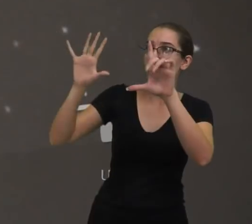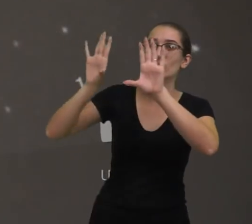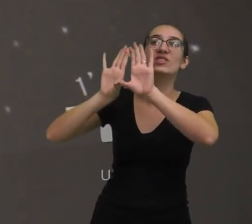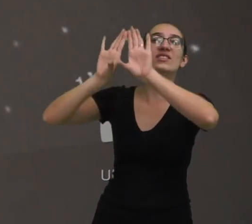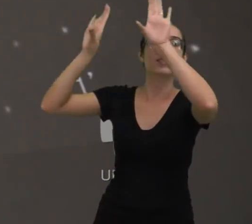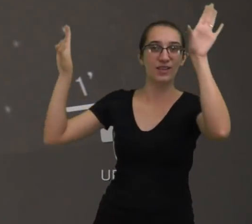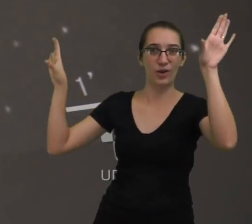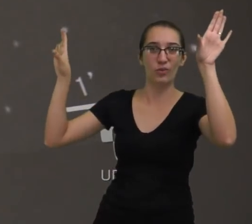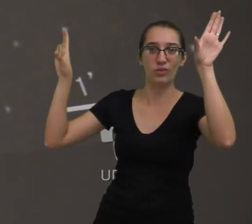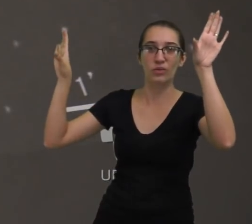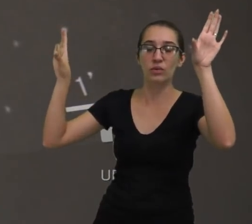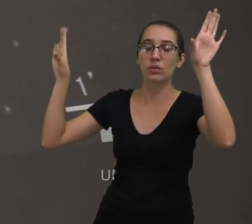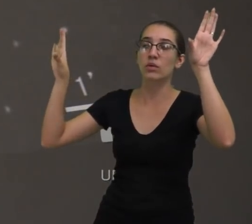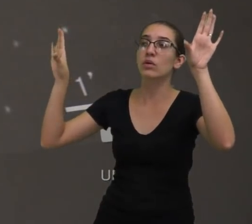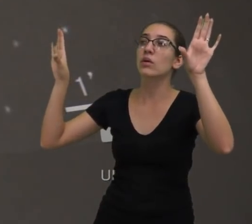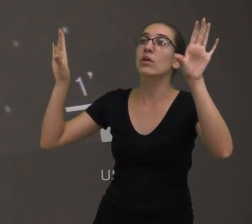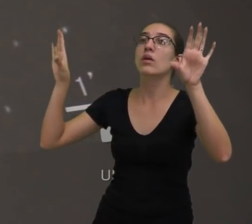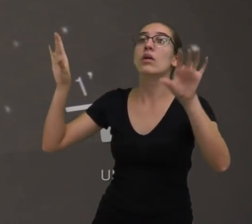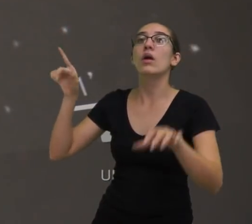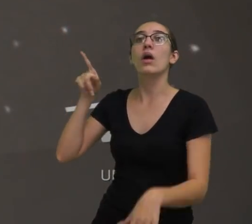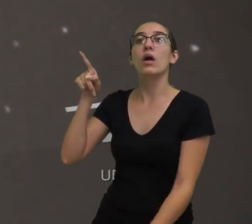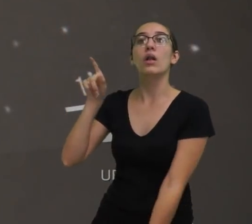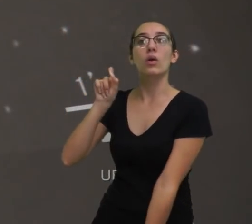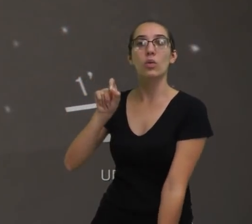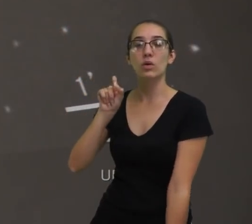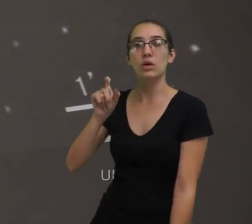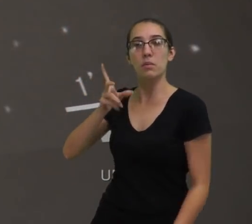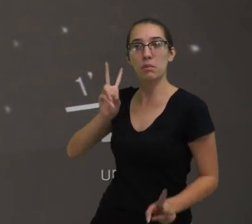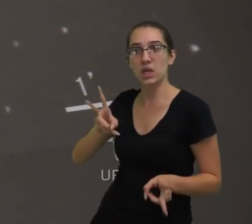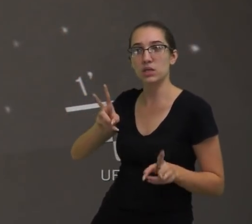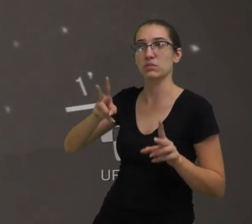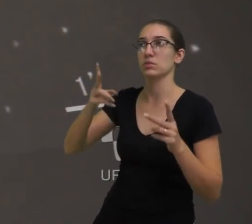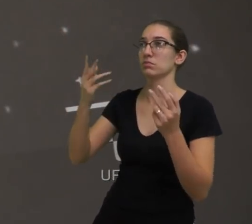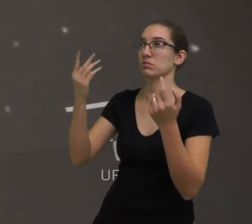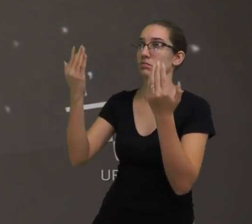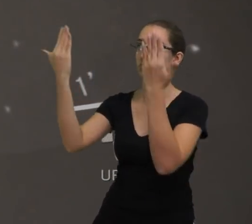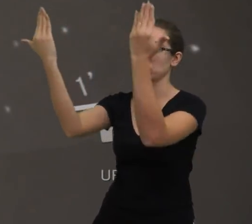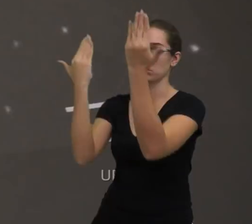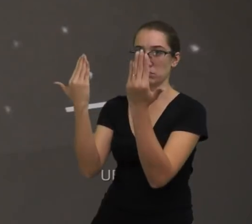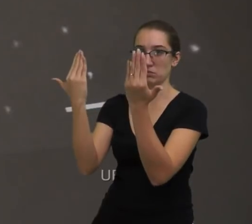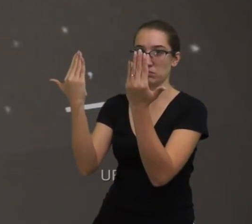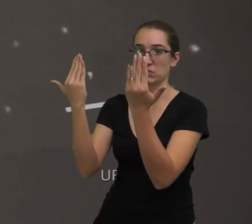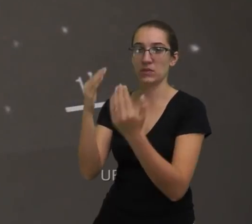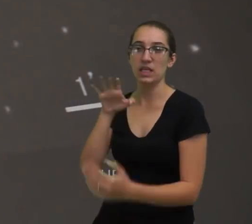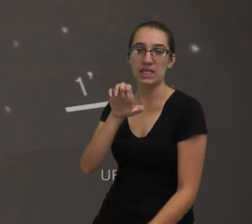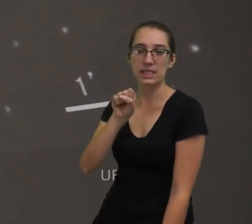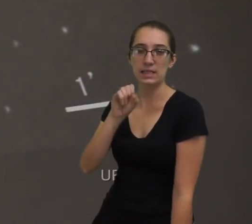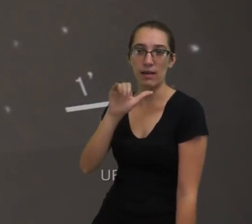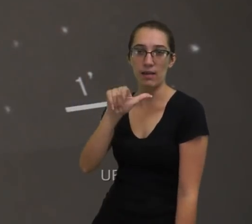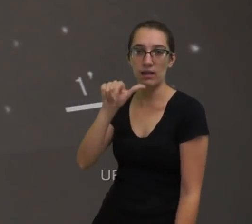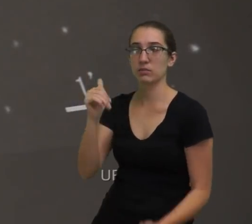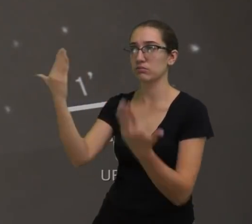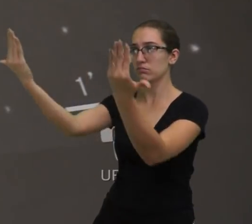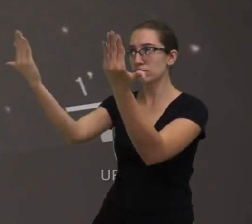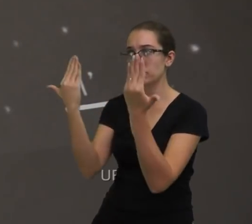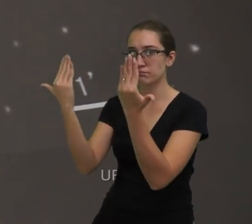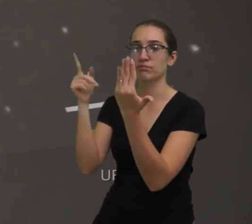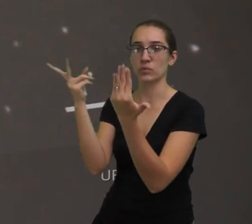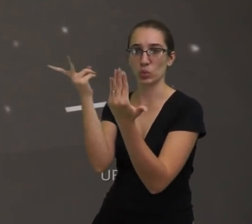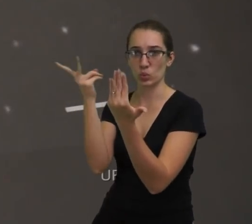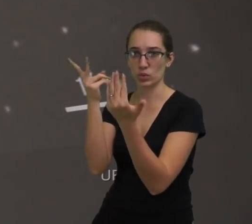mais ou menos na mesma escala, essas duas imagens. Então isso aqui é o que a gente vê em rádio.